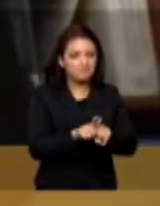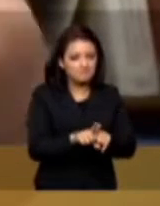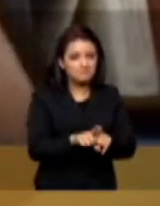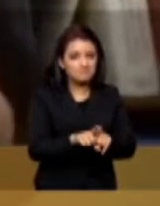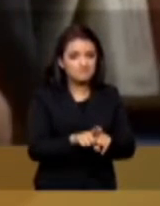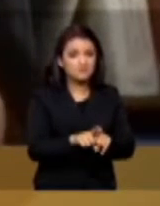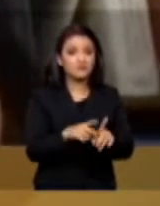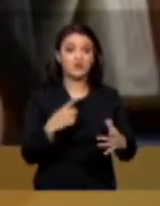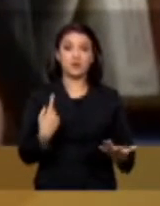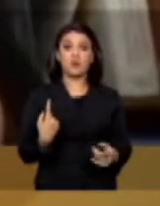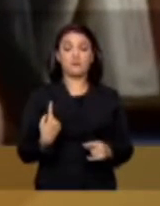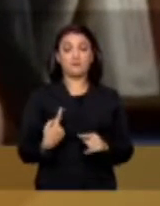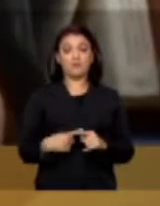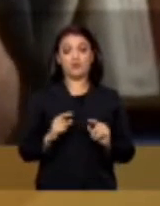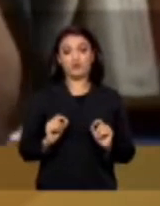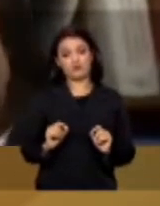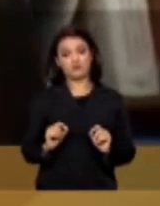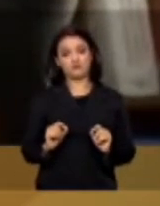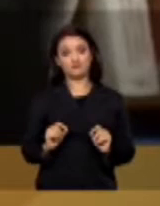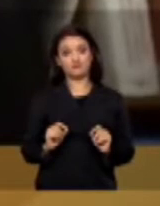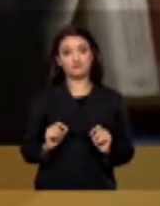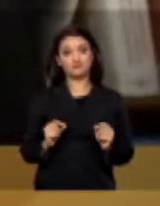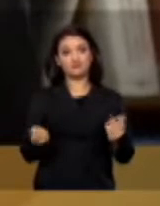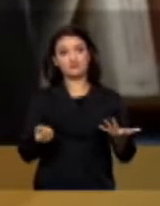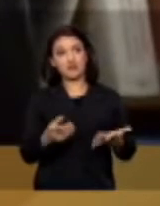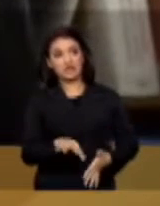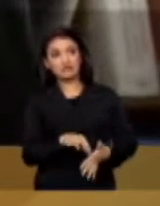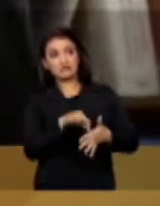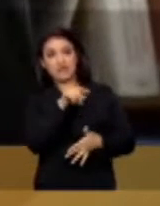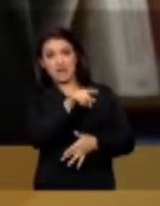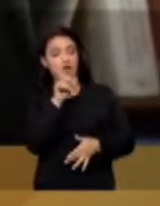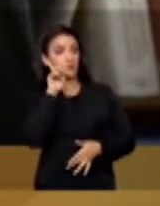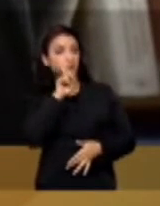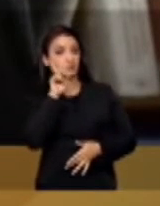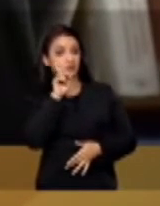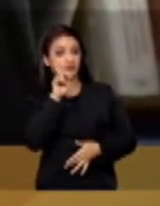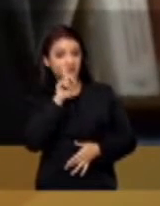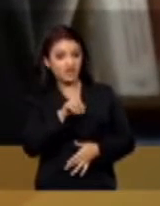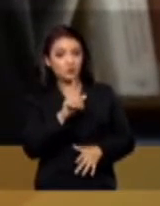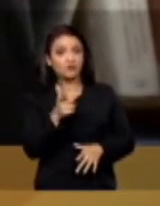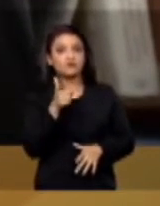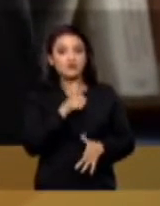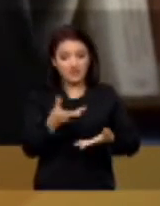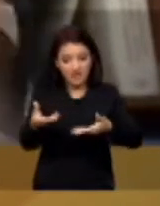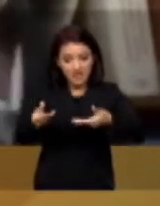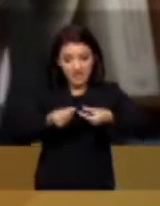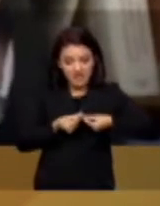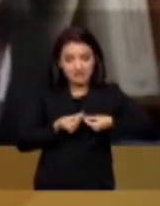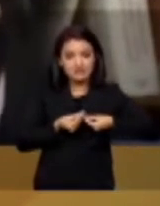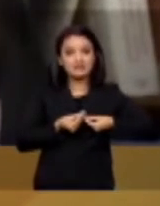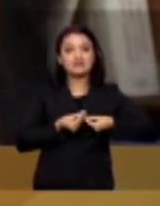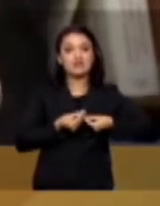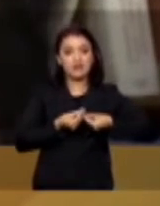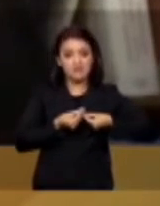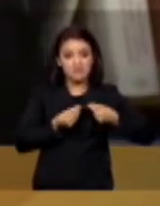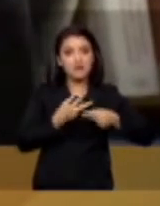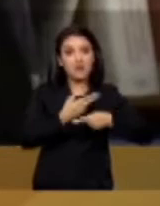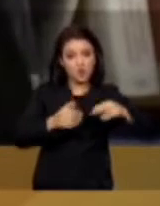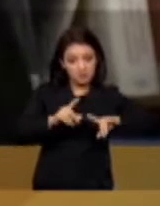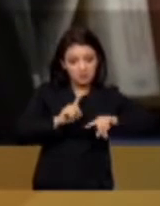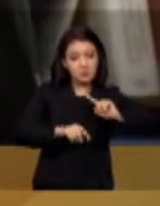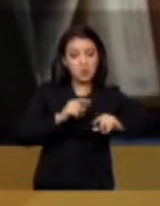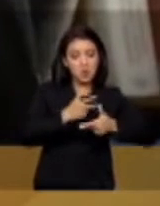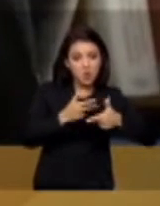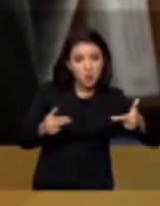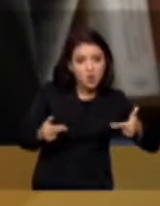ações, porque, claro, as autoridades lá receberam material célere e talvez